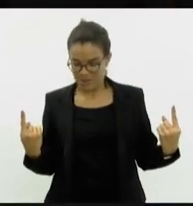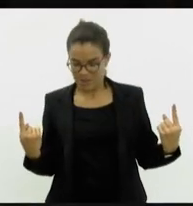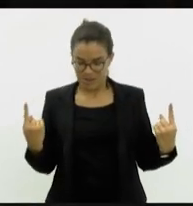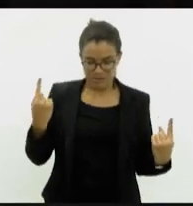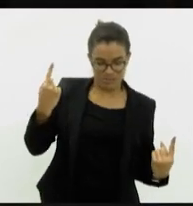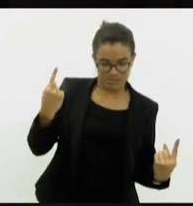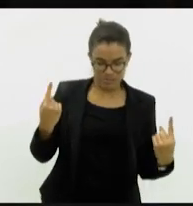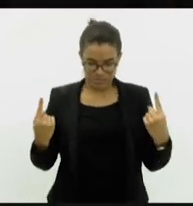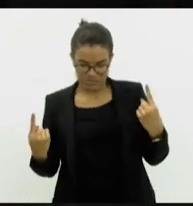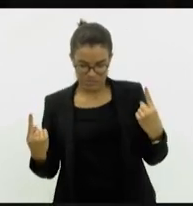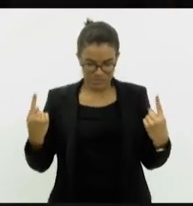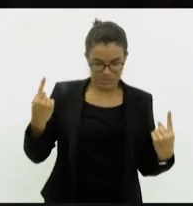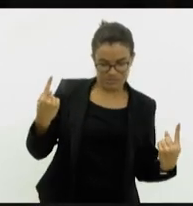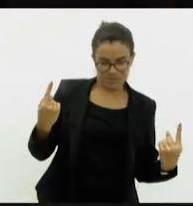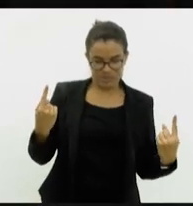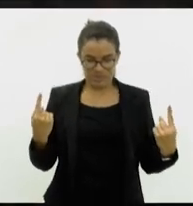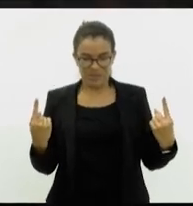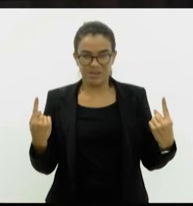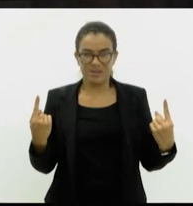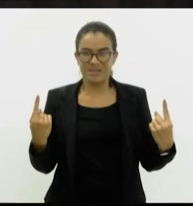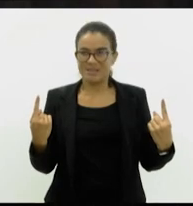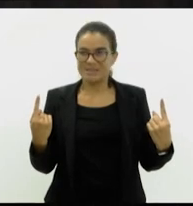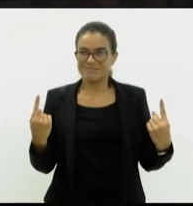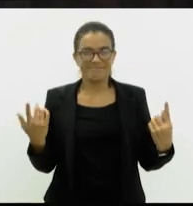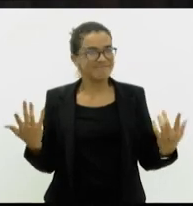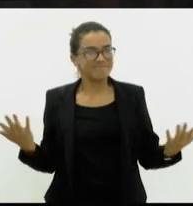não admite isso